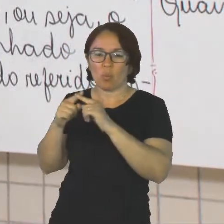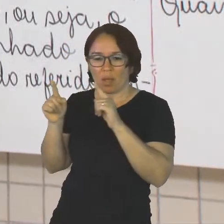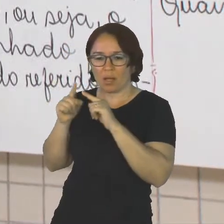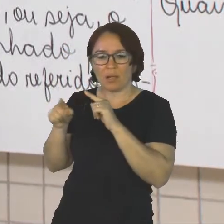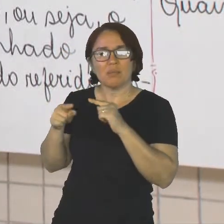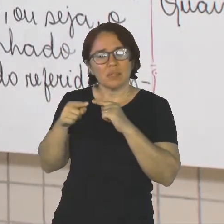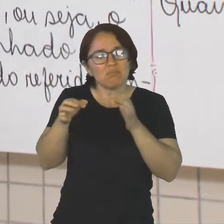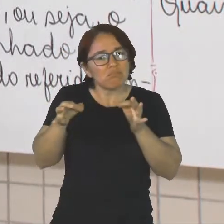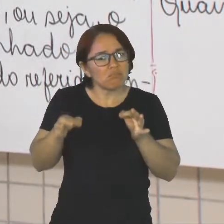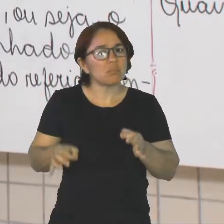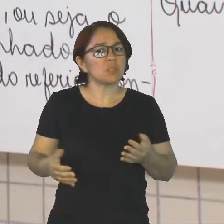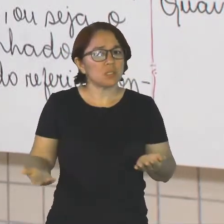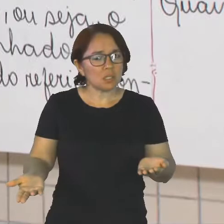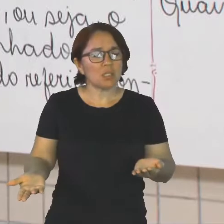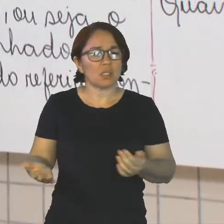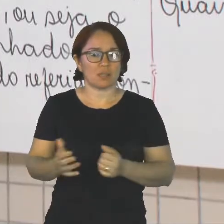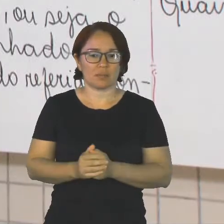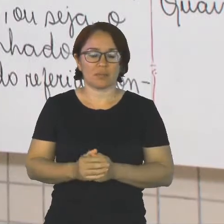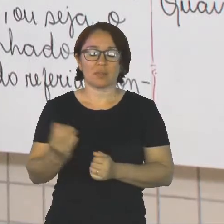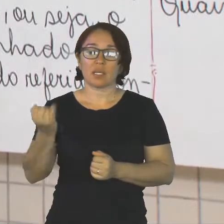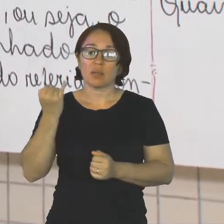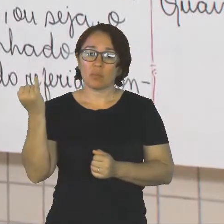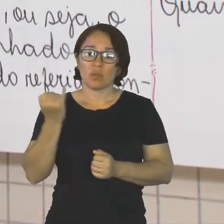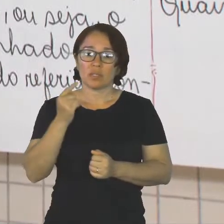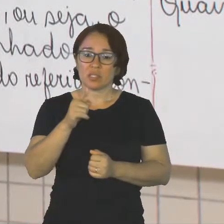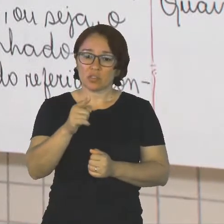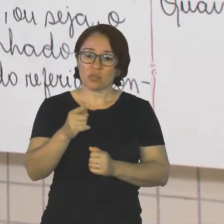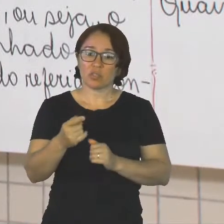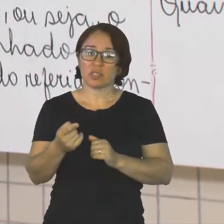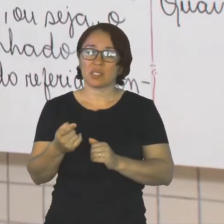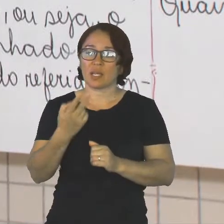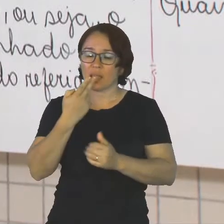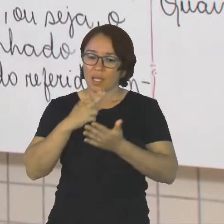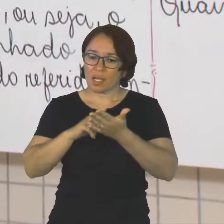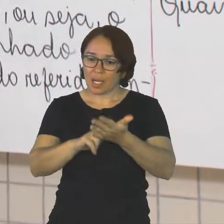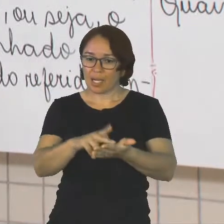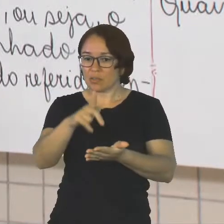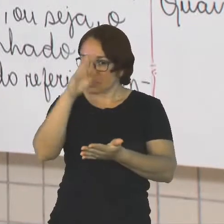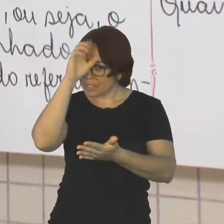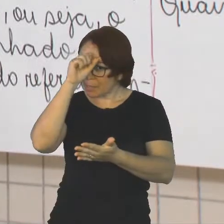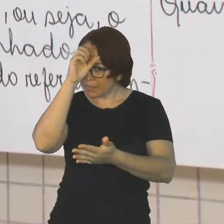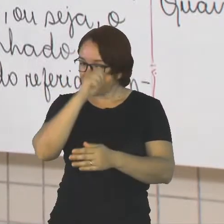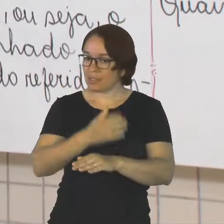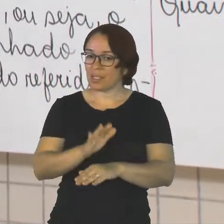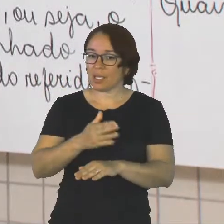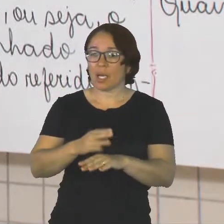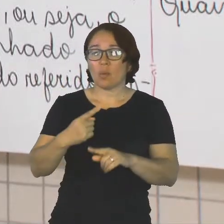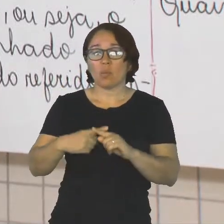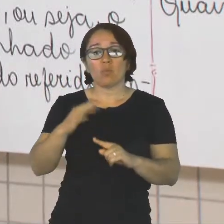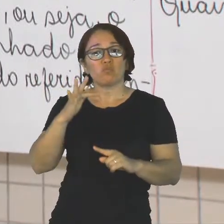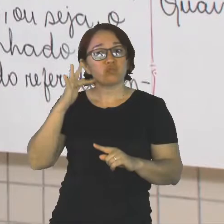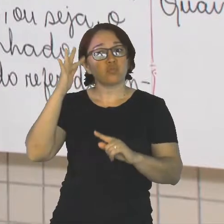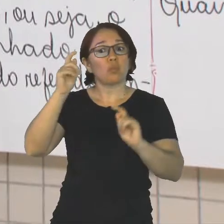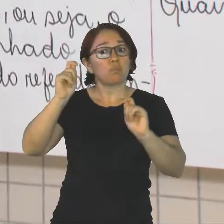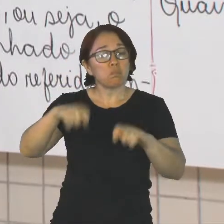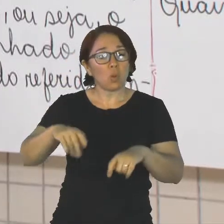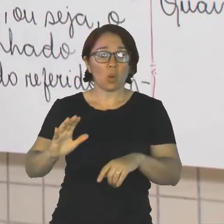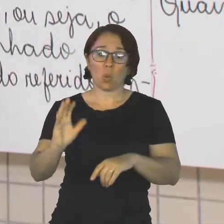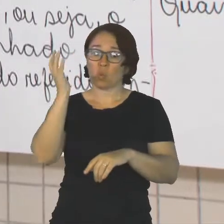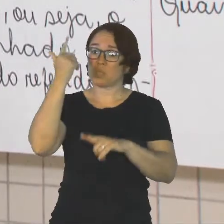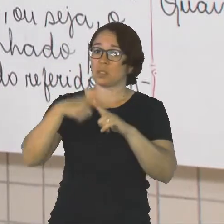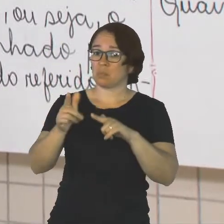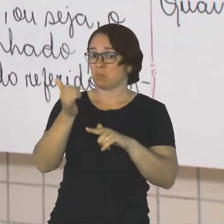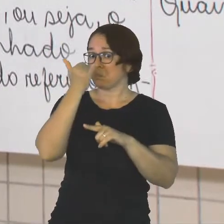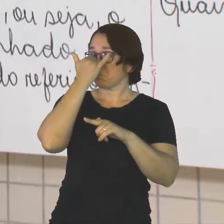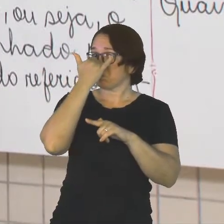aprendam a fazer esse tipo de carta, porque em um determinado momento da vida de vocês, vocês podem precisar. E